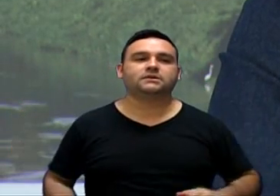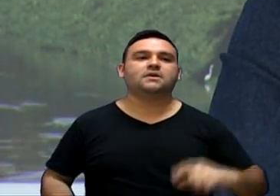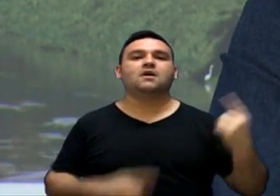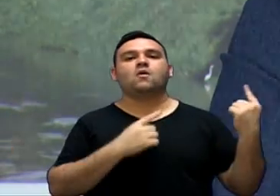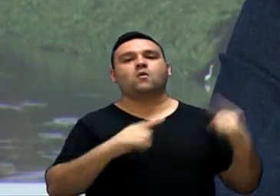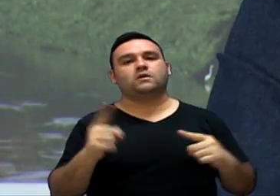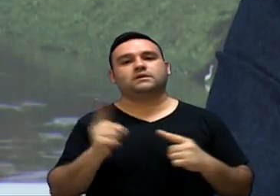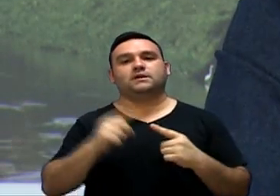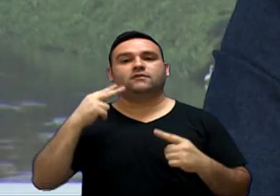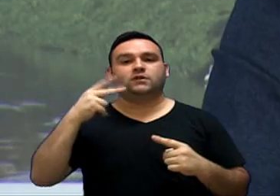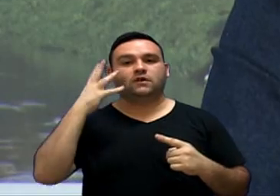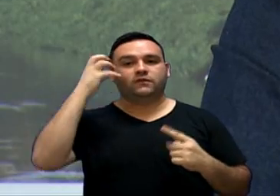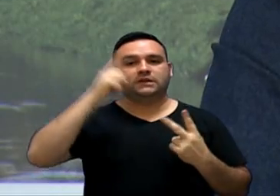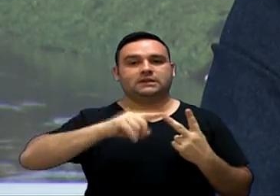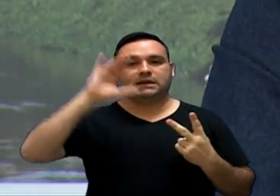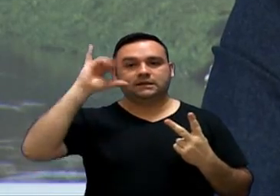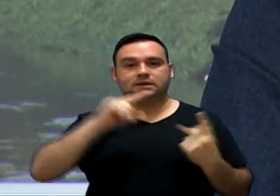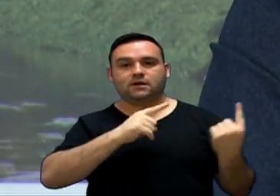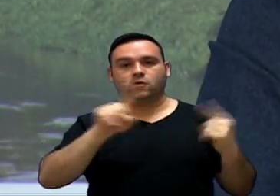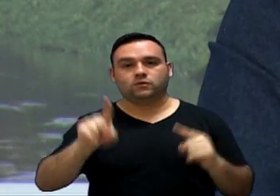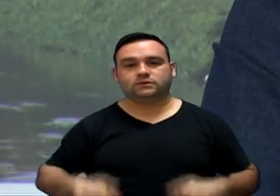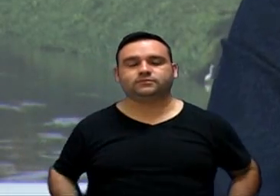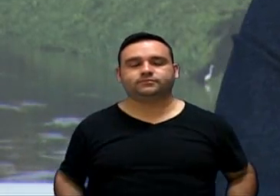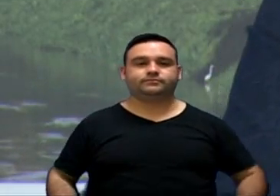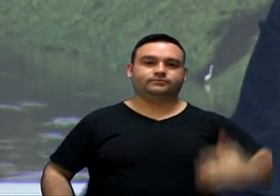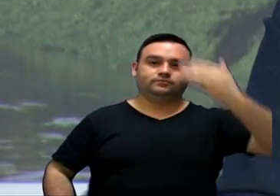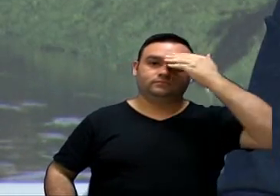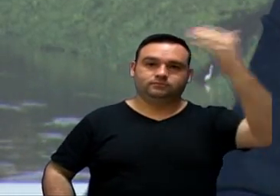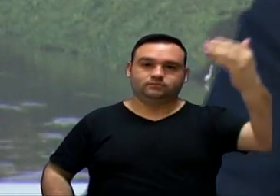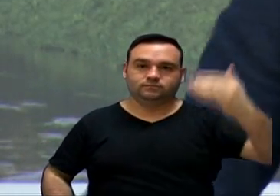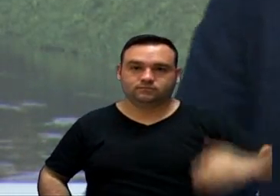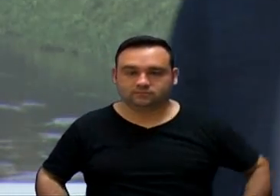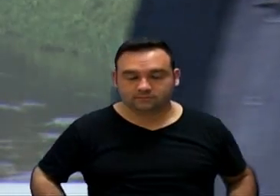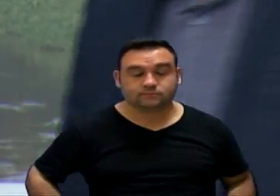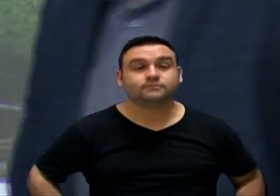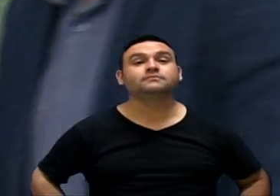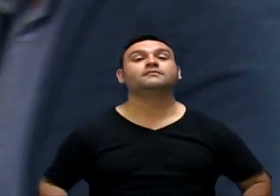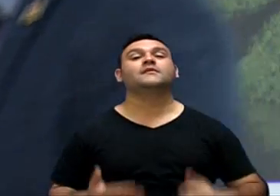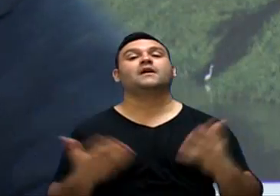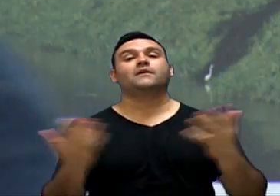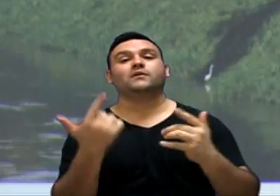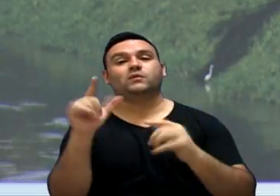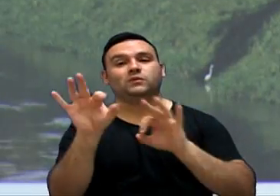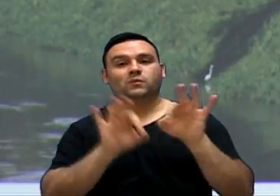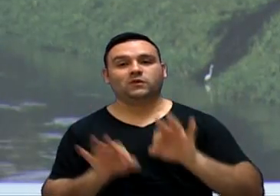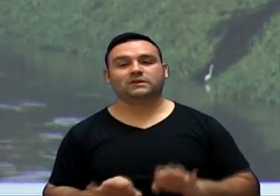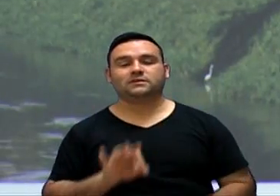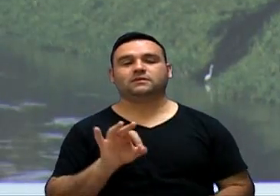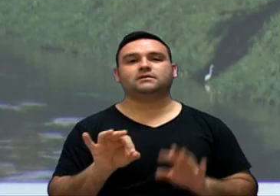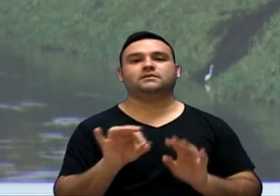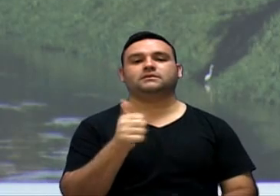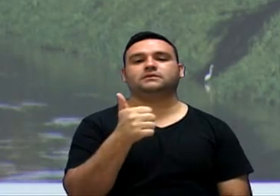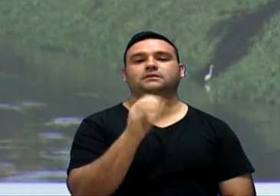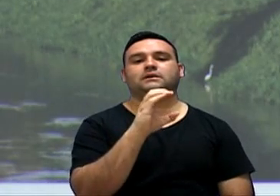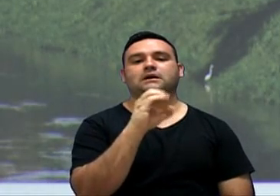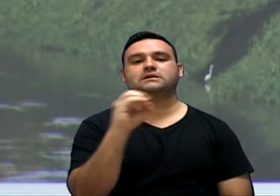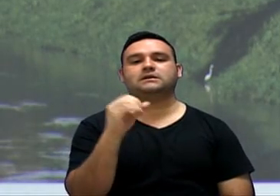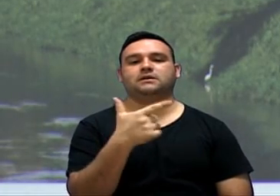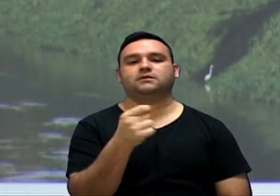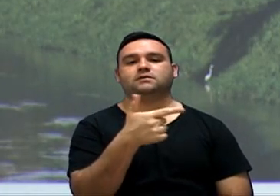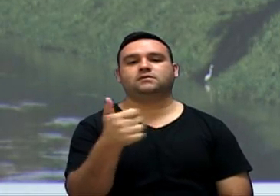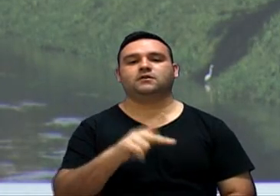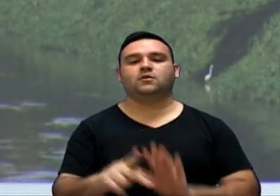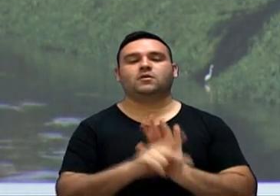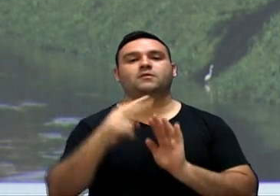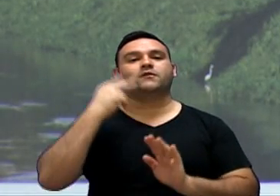voto contrário da vereadora Fernanda e vereador Iara. Obrigado, vereadores. O próximo projeto é o projeto de lei